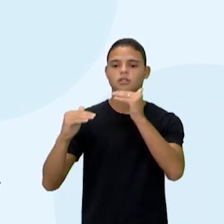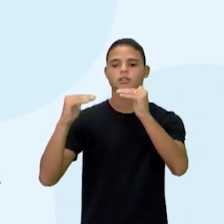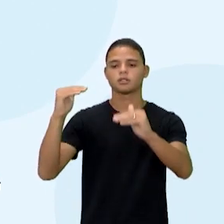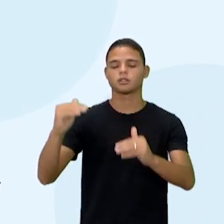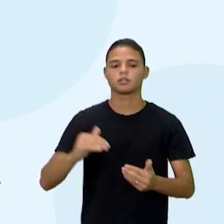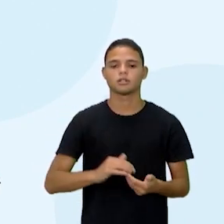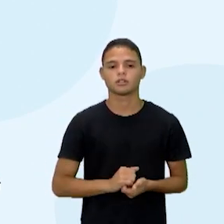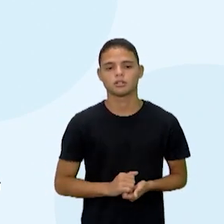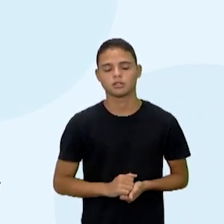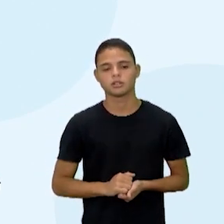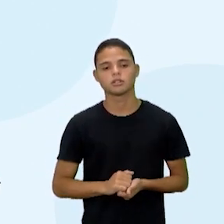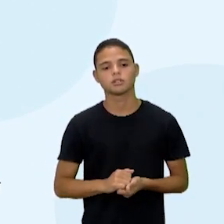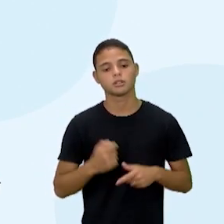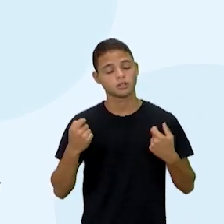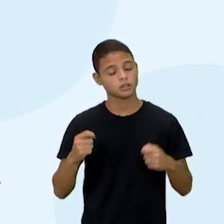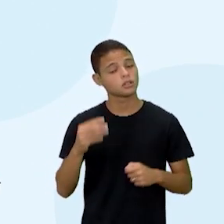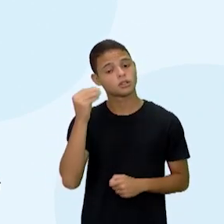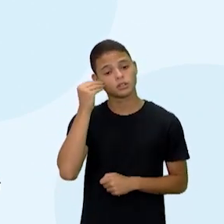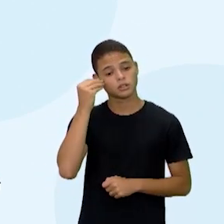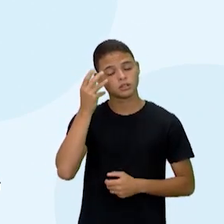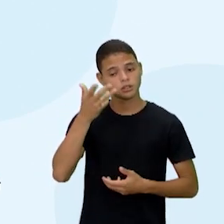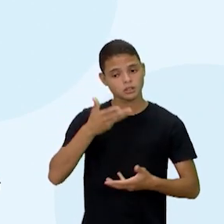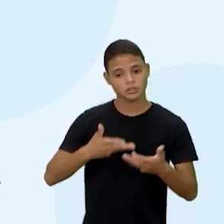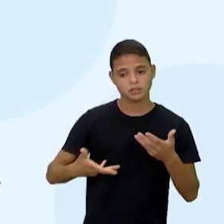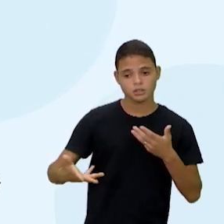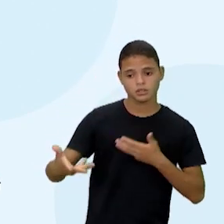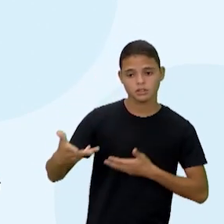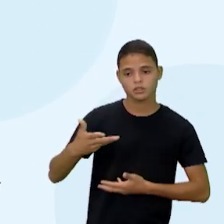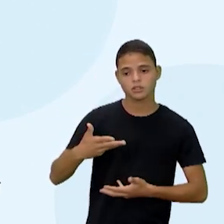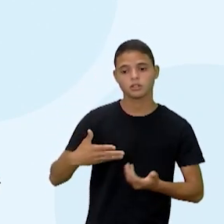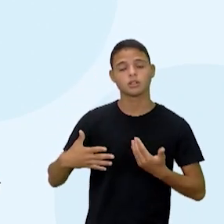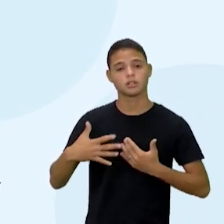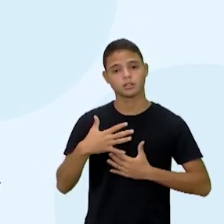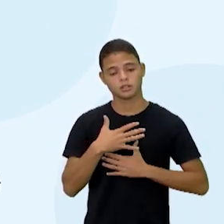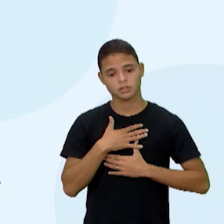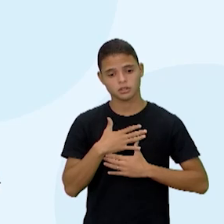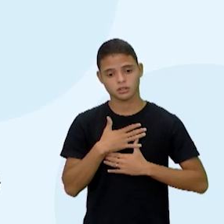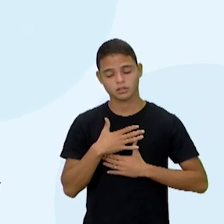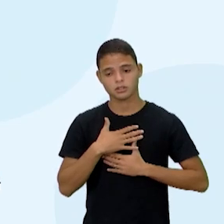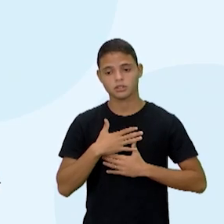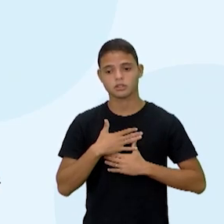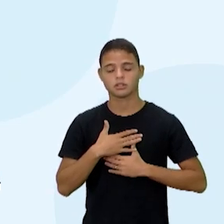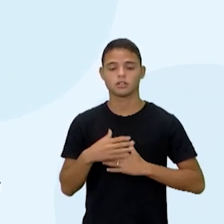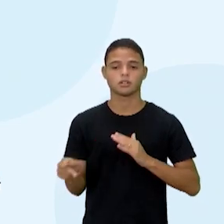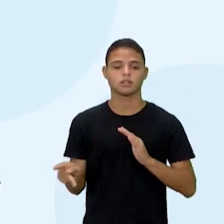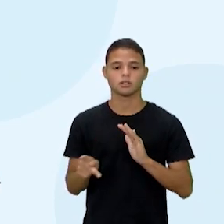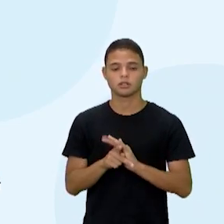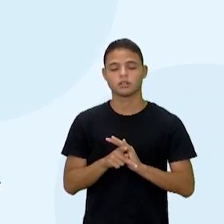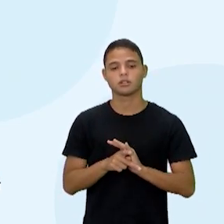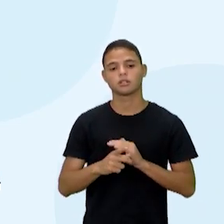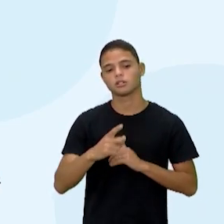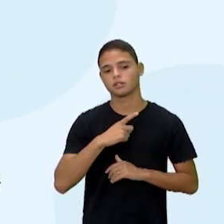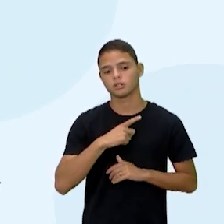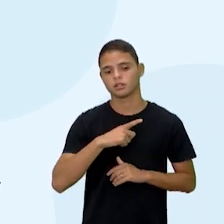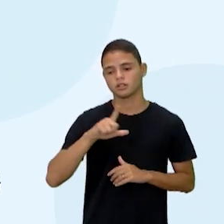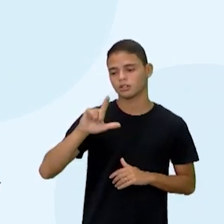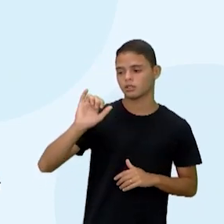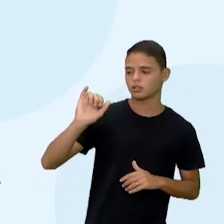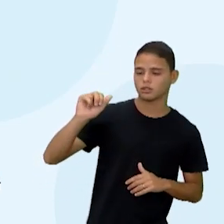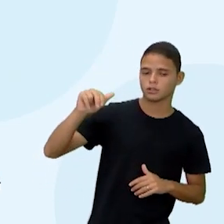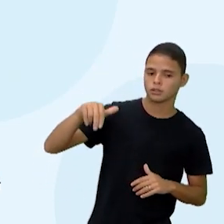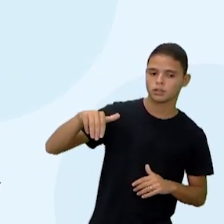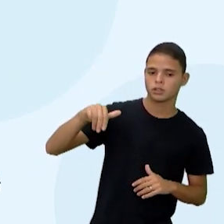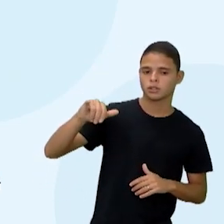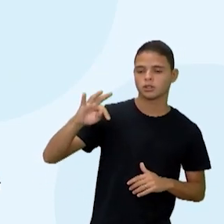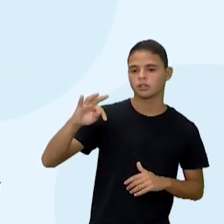tem que envolver a gestão de professores. E, no meu caso especificamente, né, uma limitação que eu encontrei foi a falta